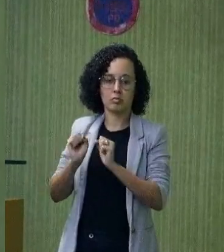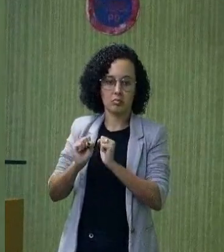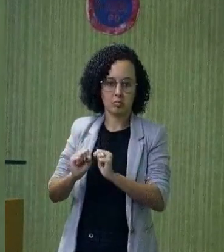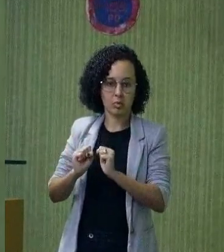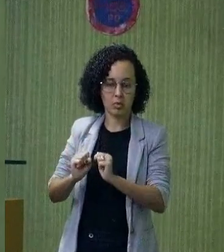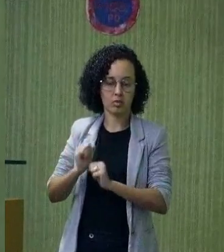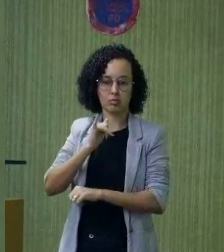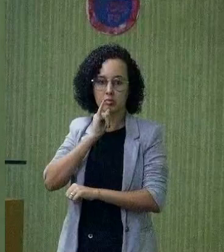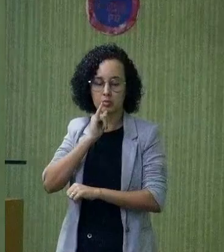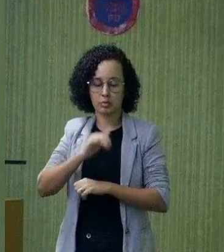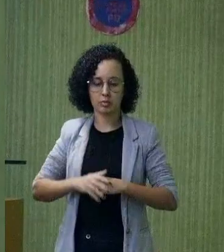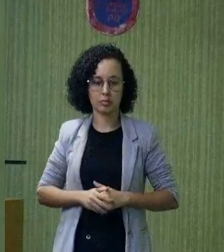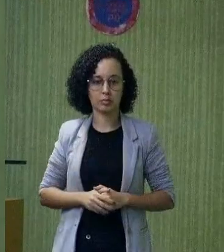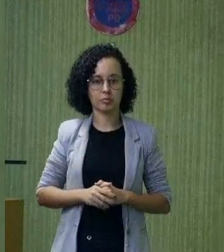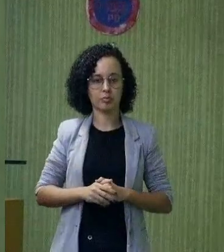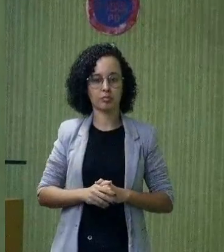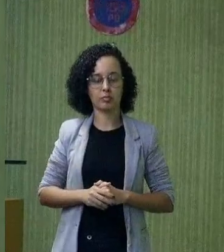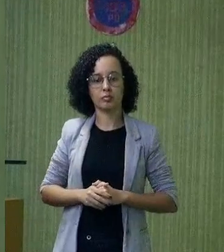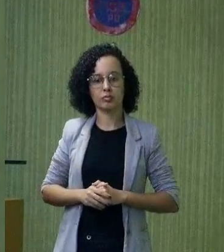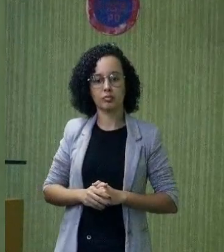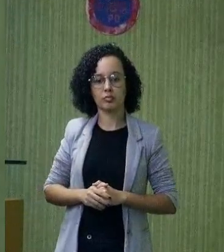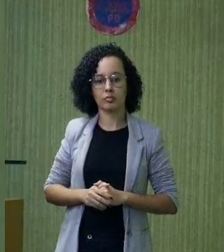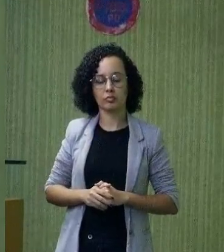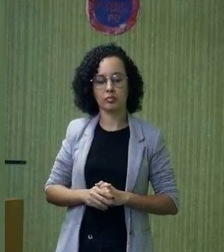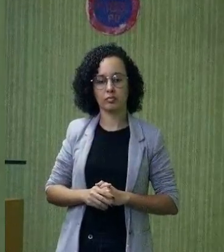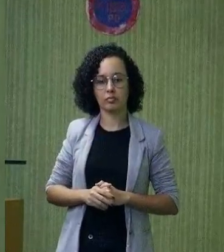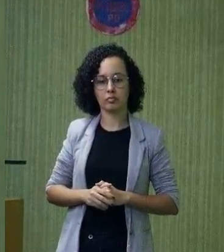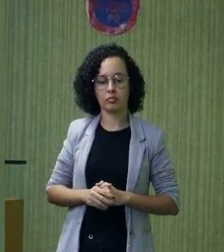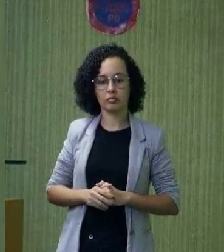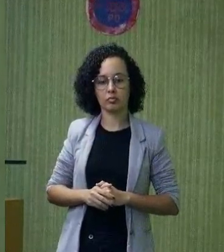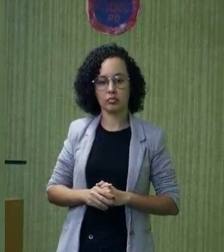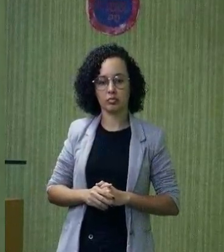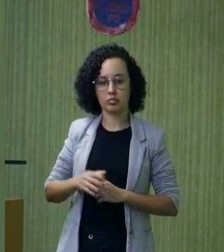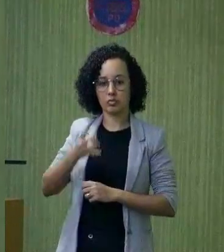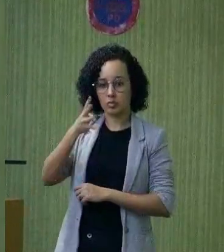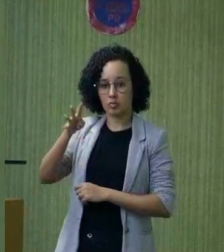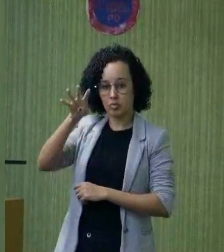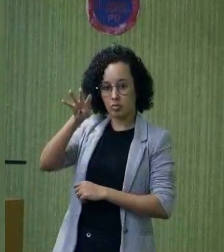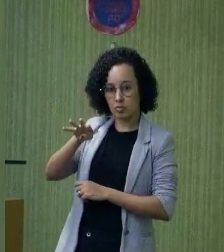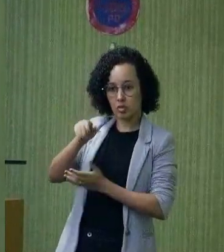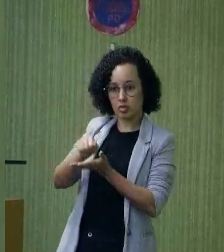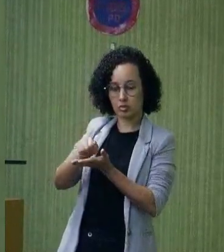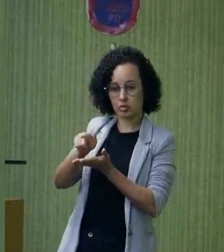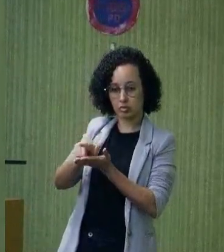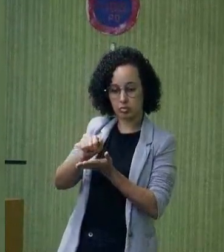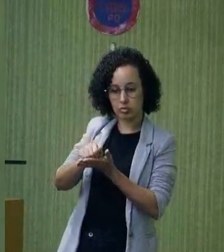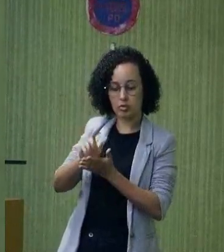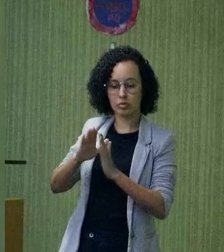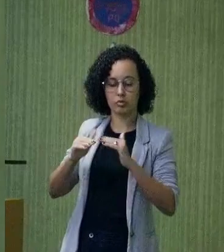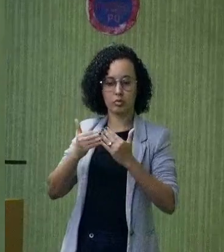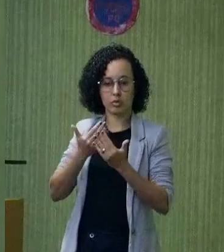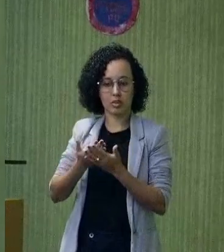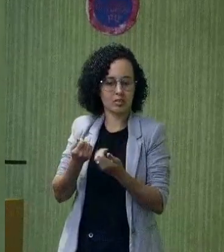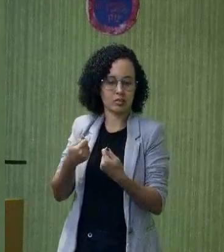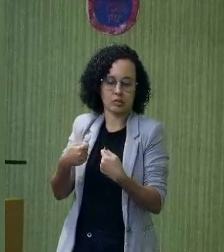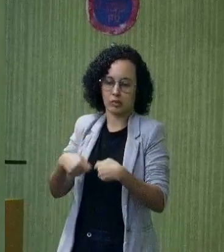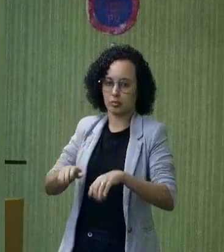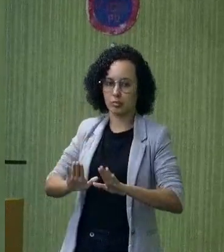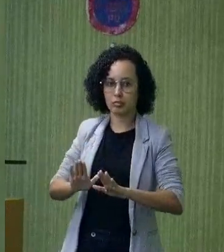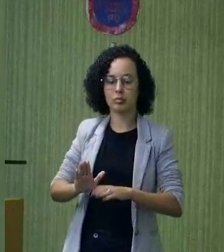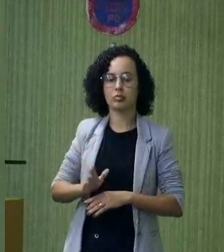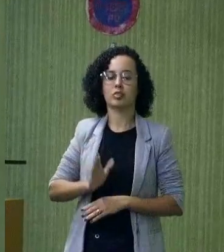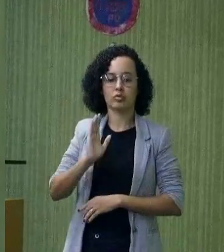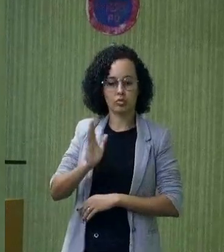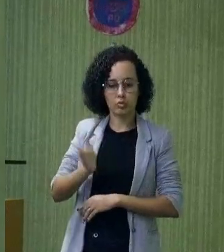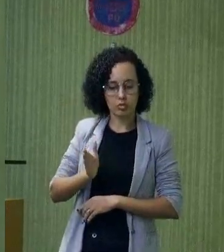como exemplo a questão eh da adoção do calendário pedindo a questão do calendário escolar isso nem precisa porque como eu digo eles já